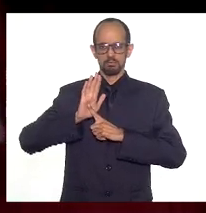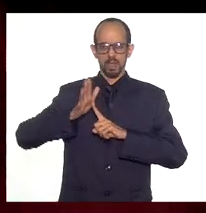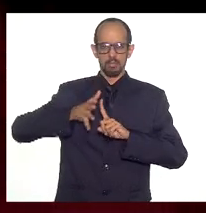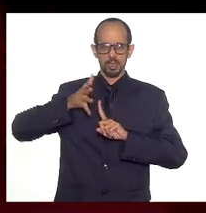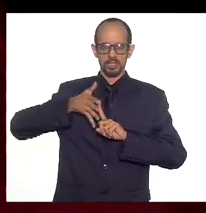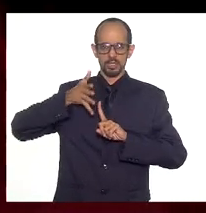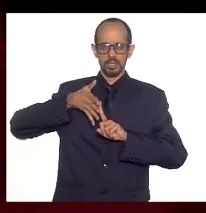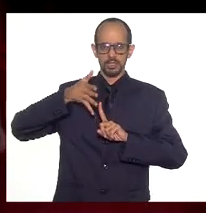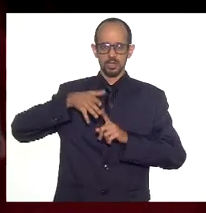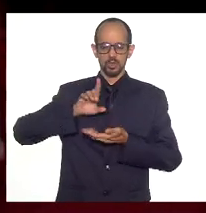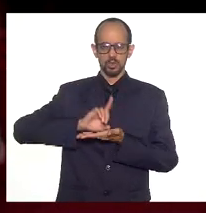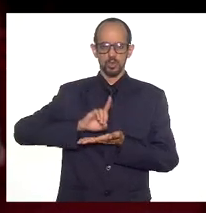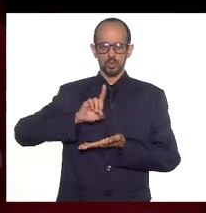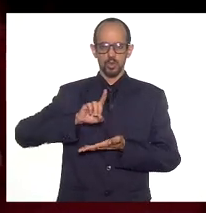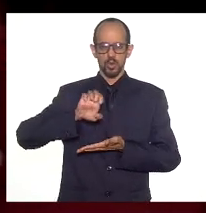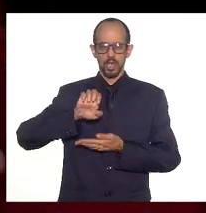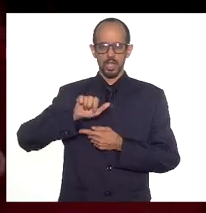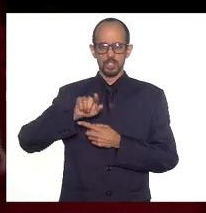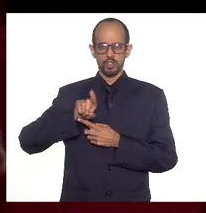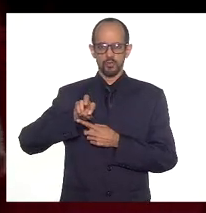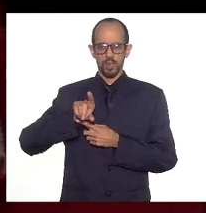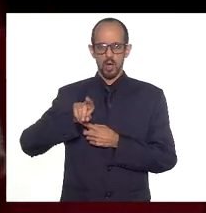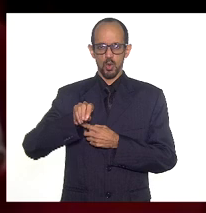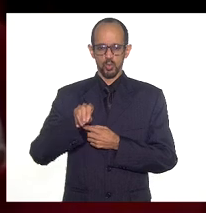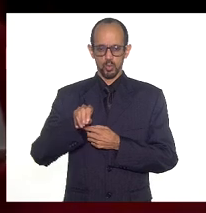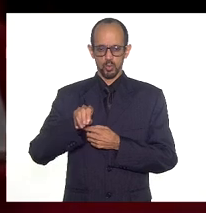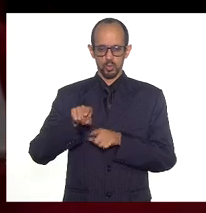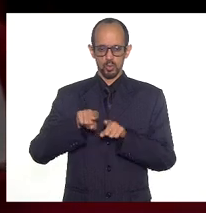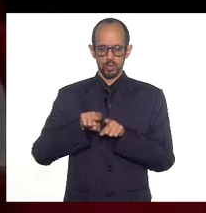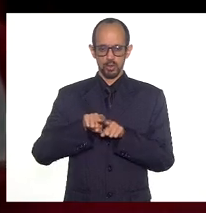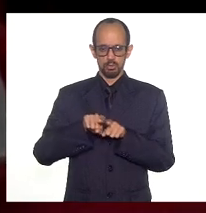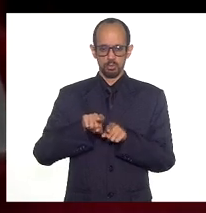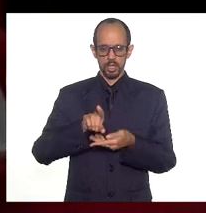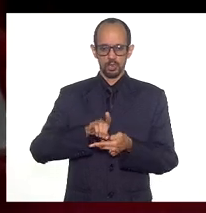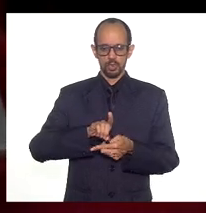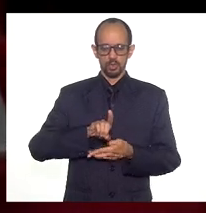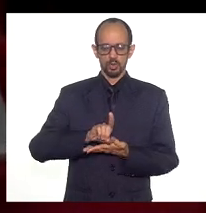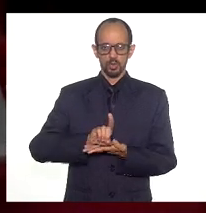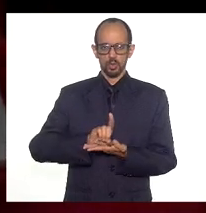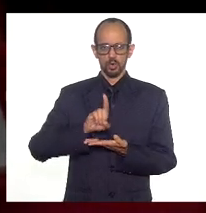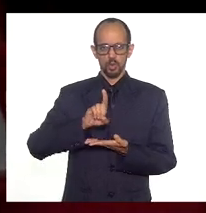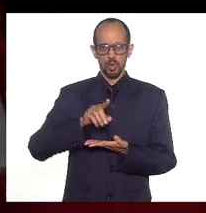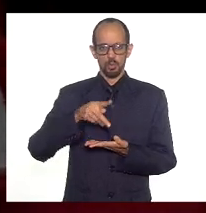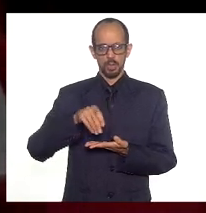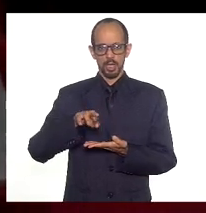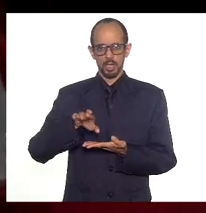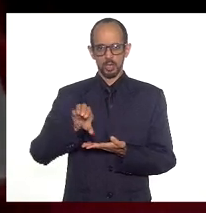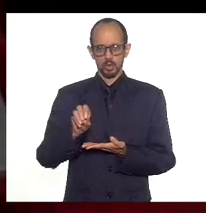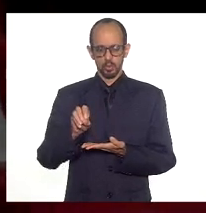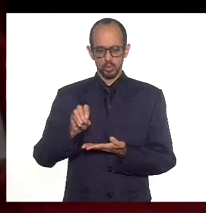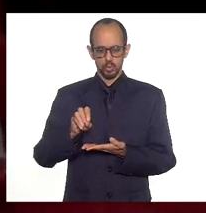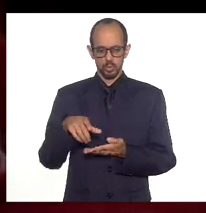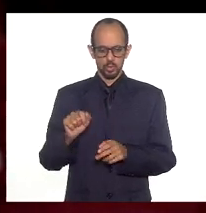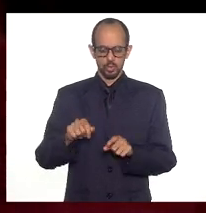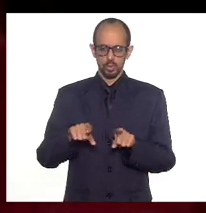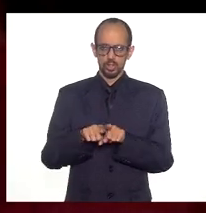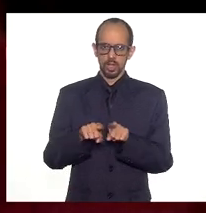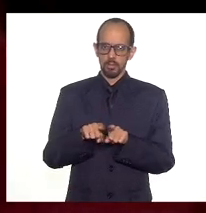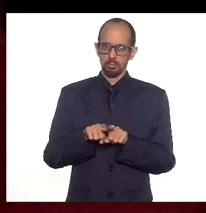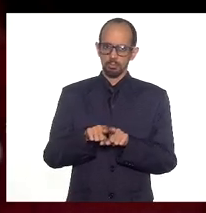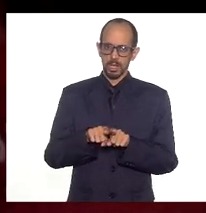doutor Edival e as palavras também do doutor Pedro Bracante, né? E parabenizar